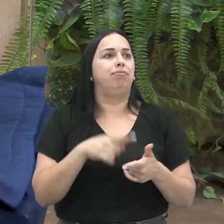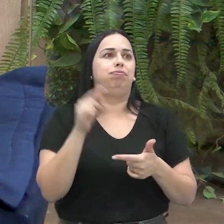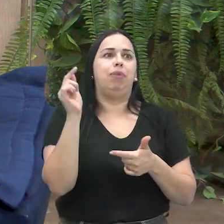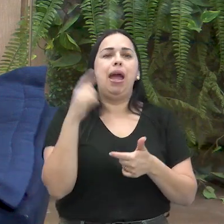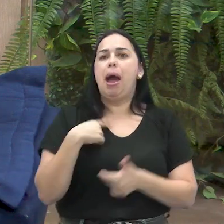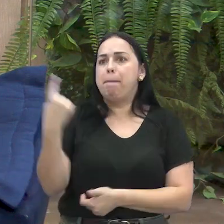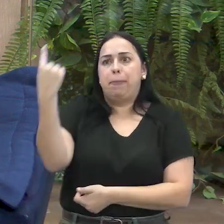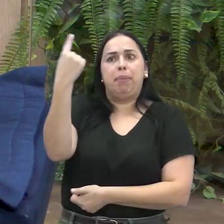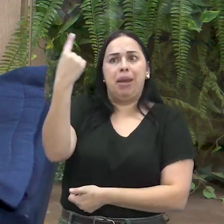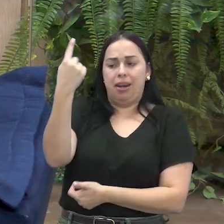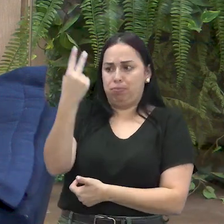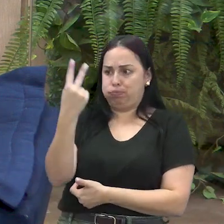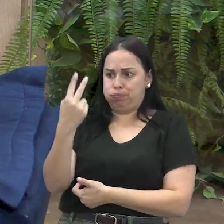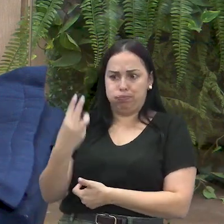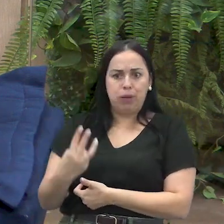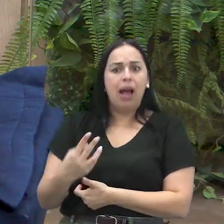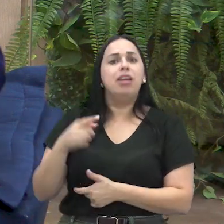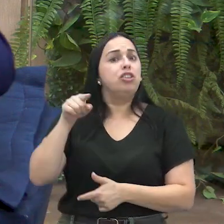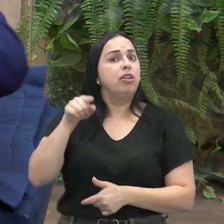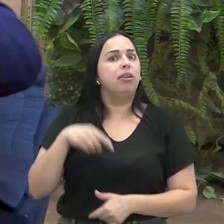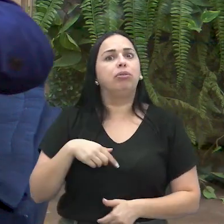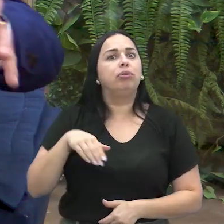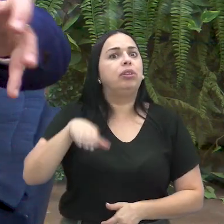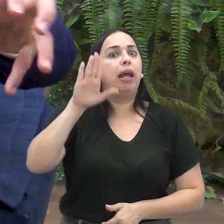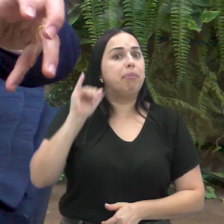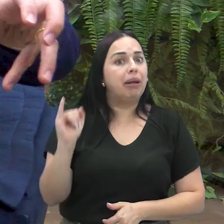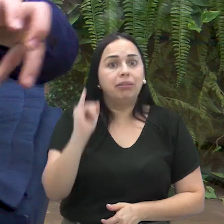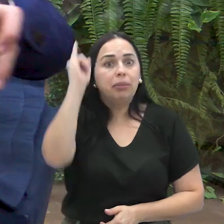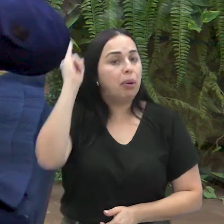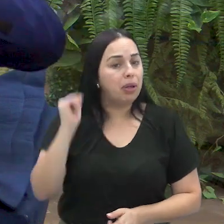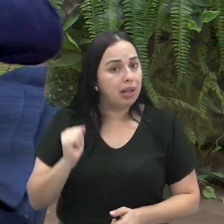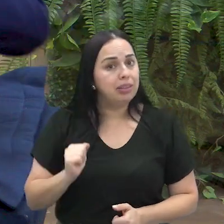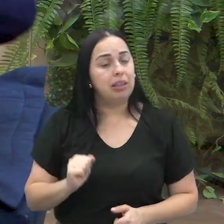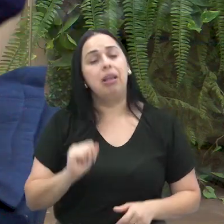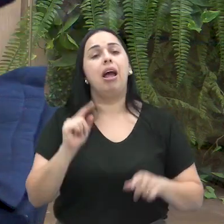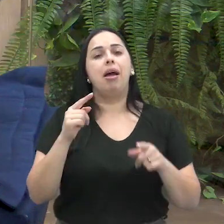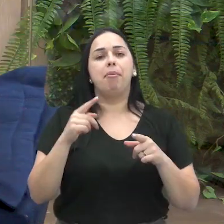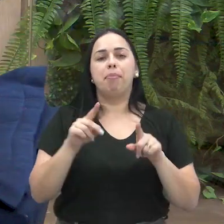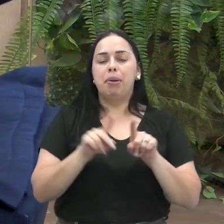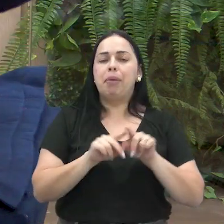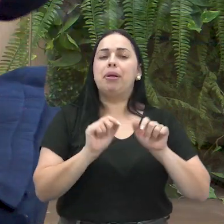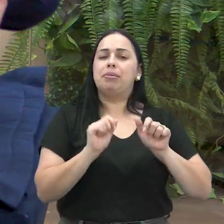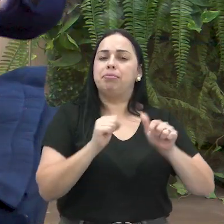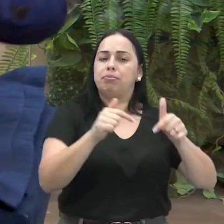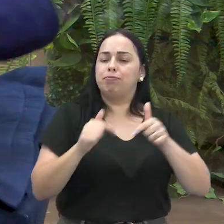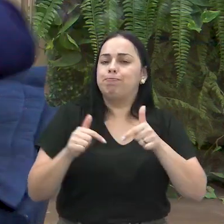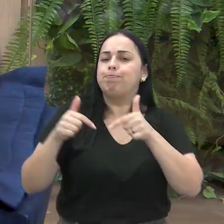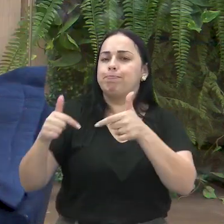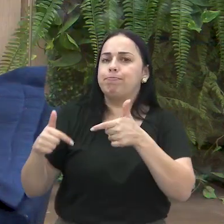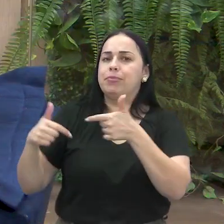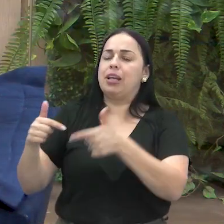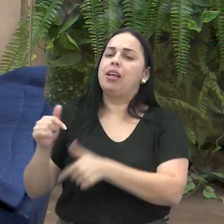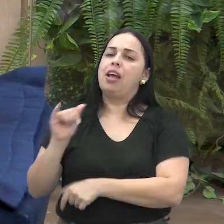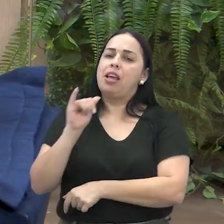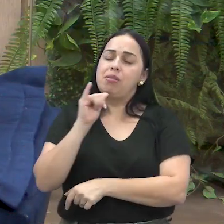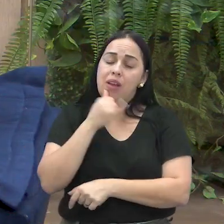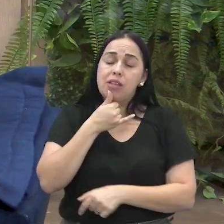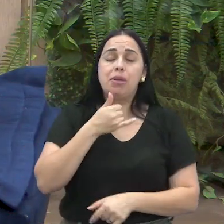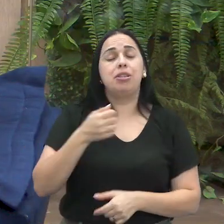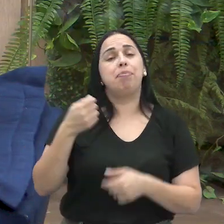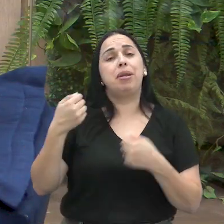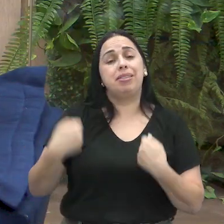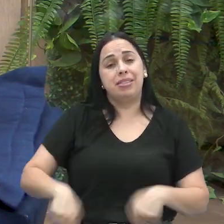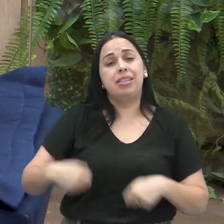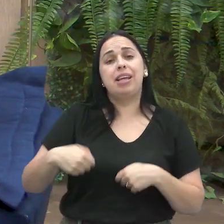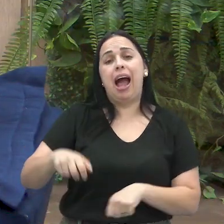em vários assuntos, né? Então, se ela também começar a ter ações, principalmente da administração pública, né? Infelizmente, a gente